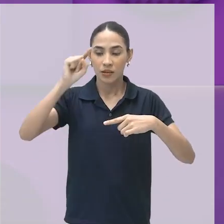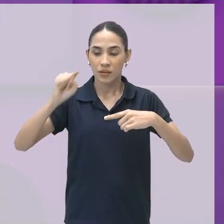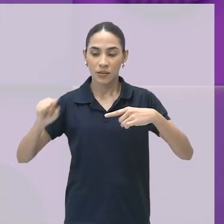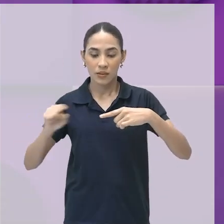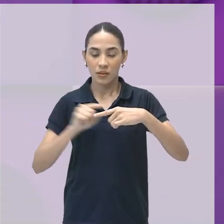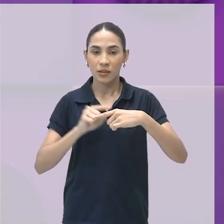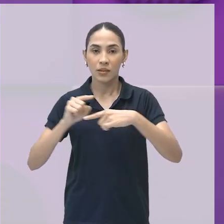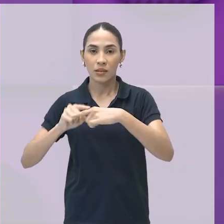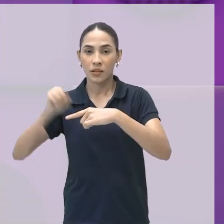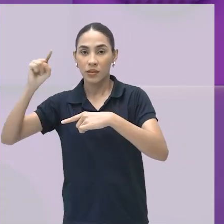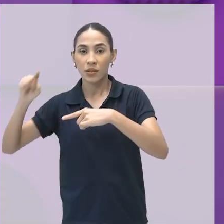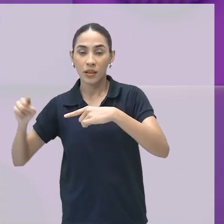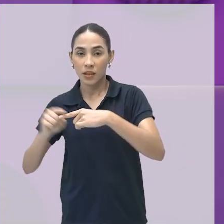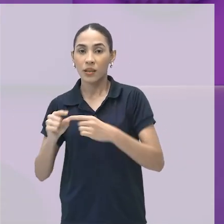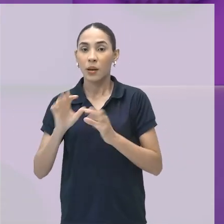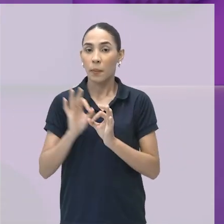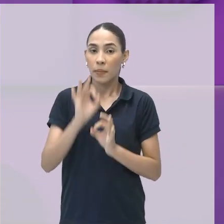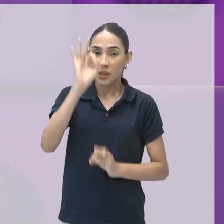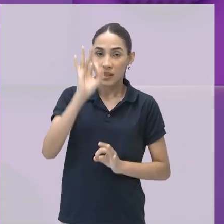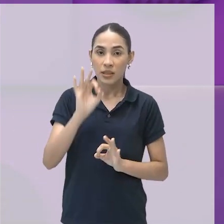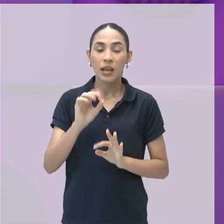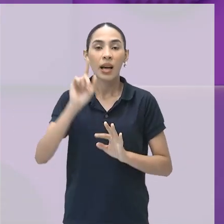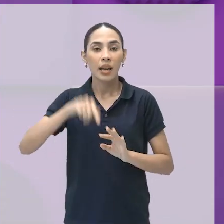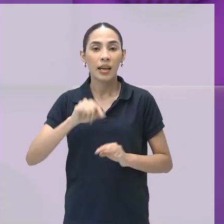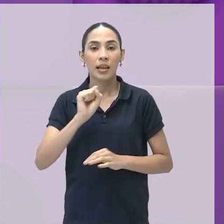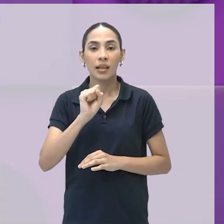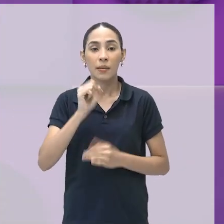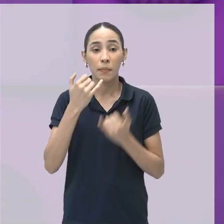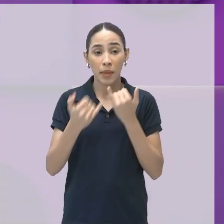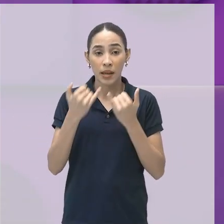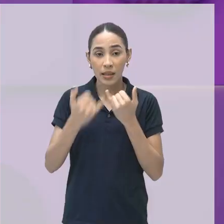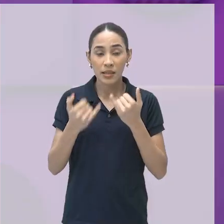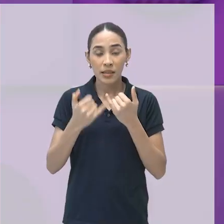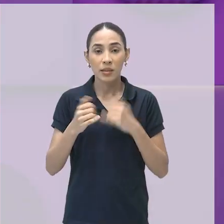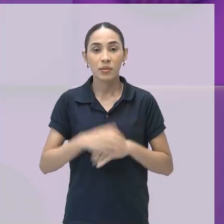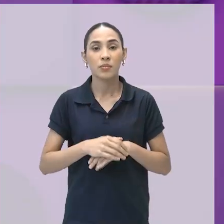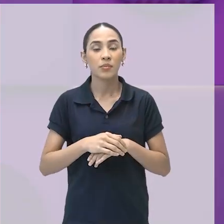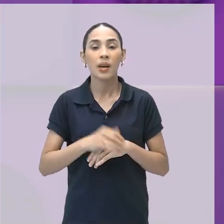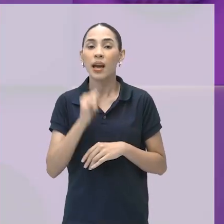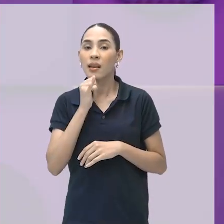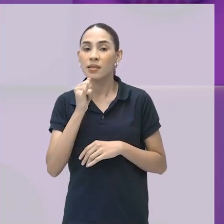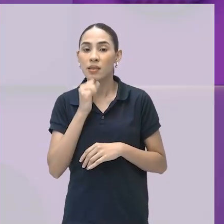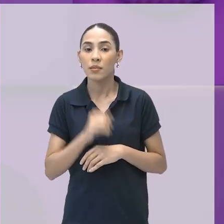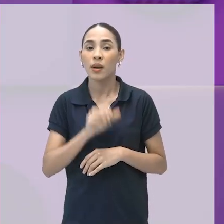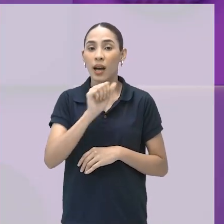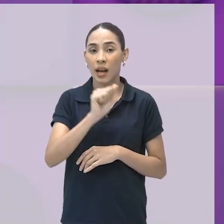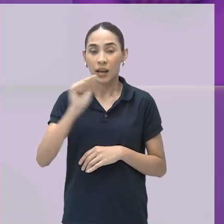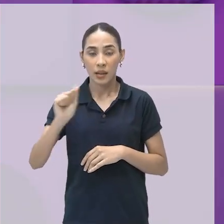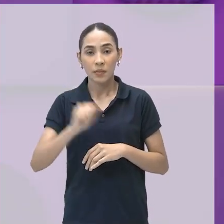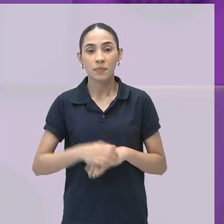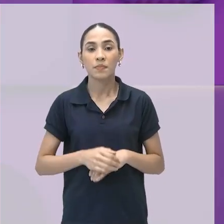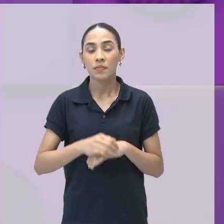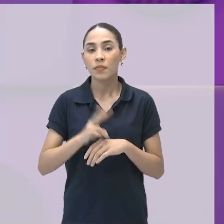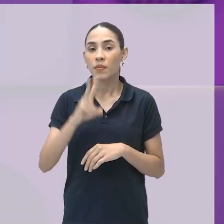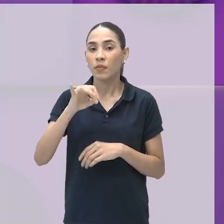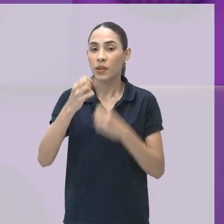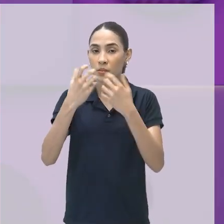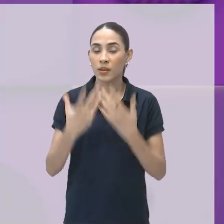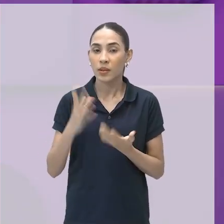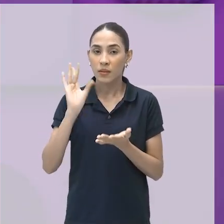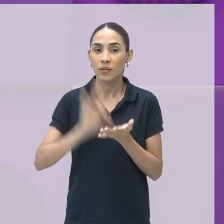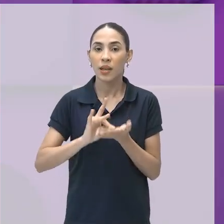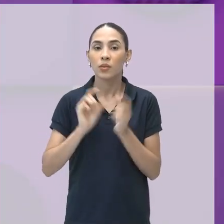tiverem a mesma medida, eles vão ser semelhantes pelo caso AA. O que vai